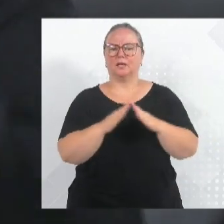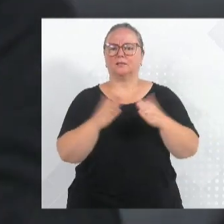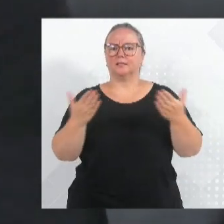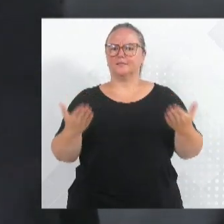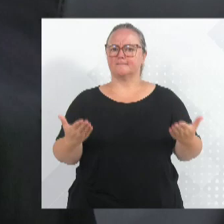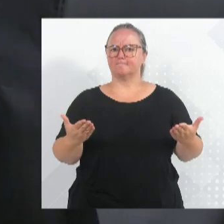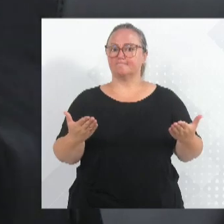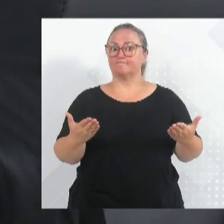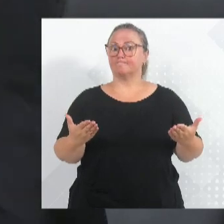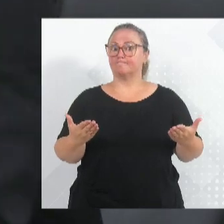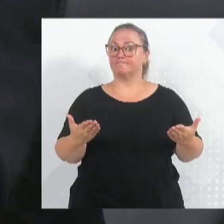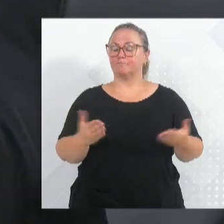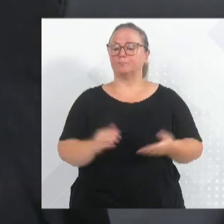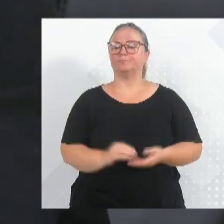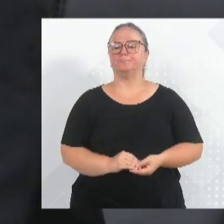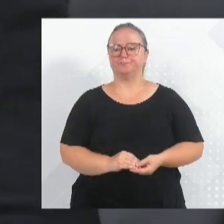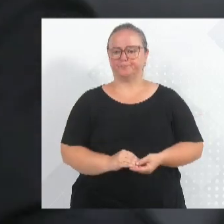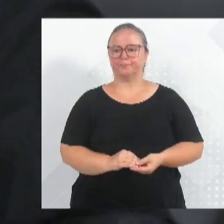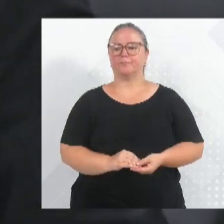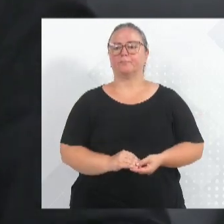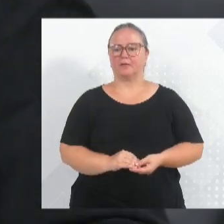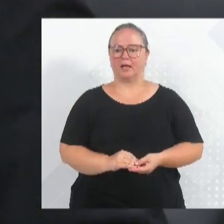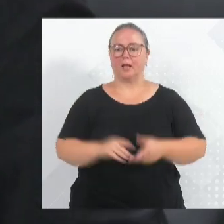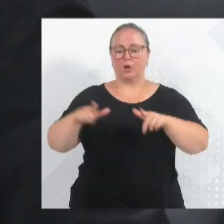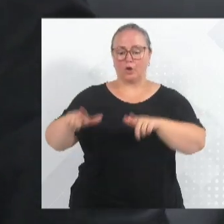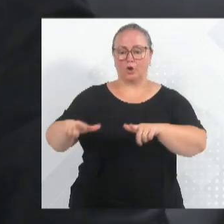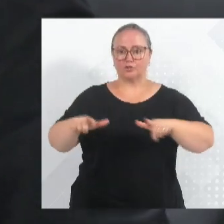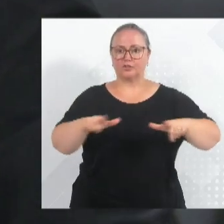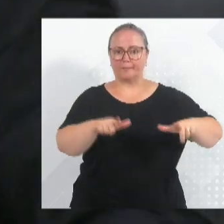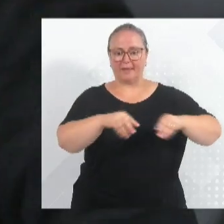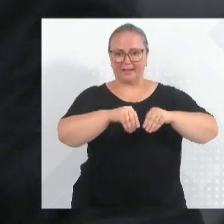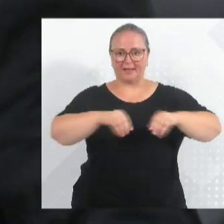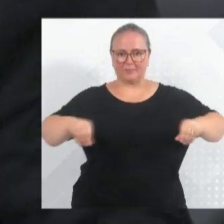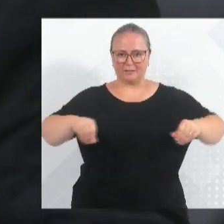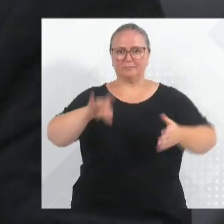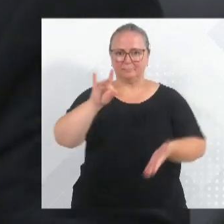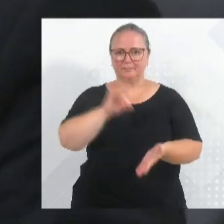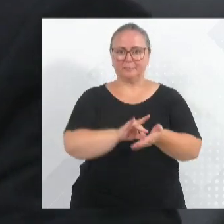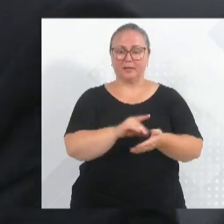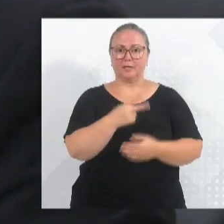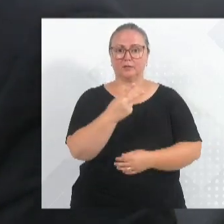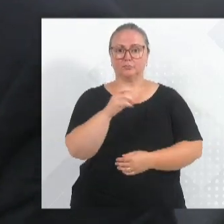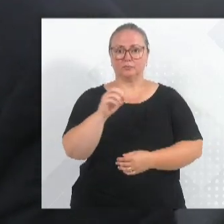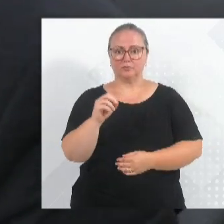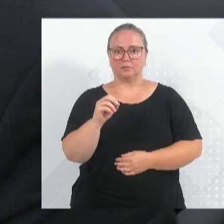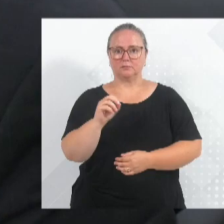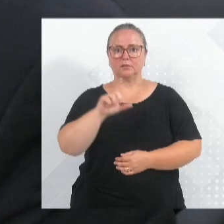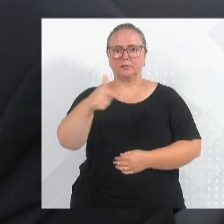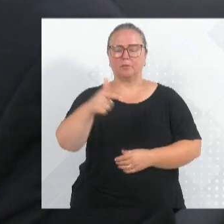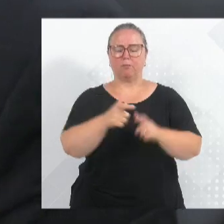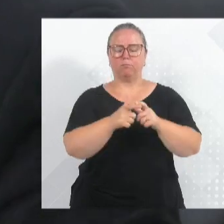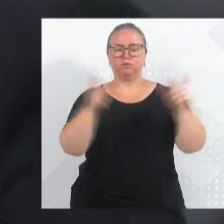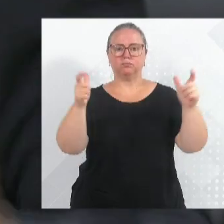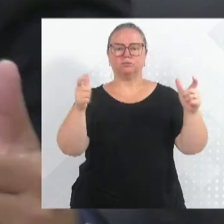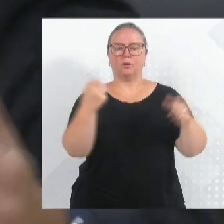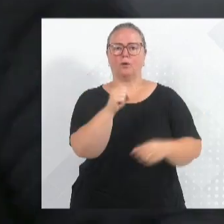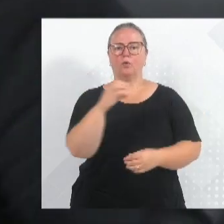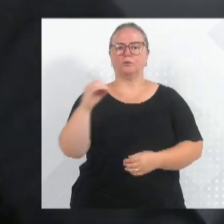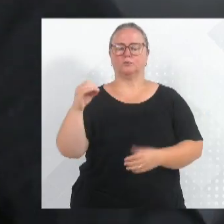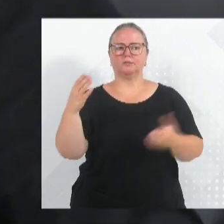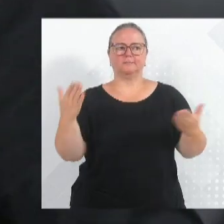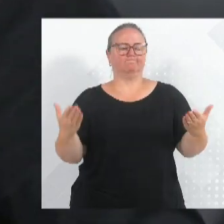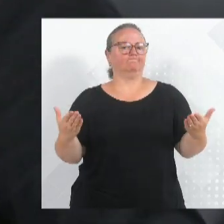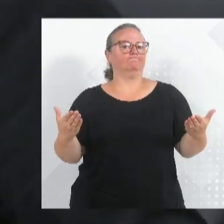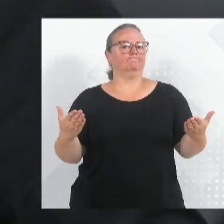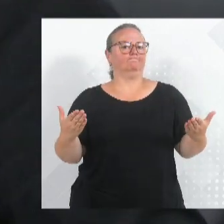colocam 800 casas num loteamento que é para 200 pessoas. É um crescimento desordenado. A cidade